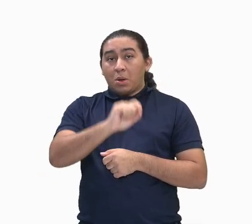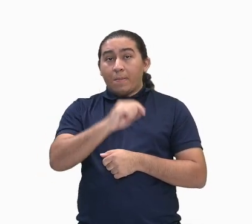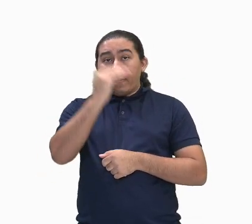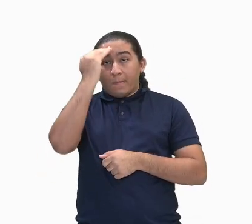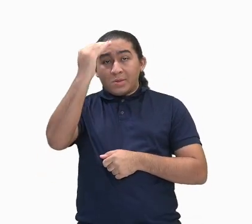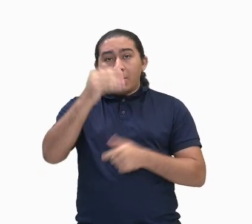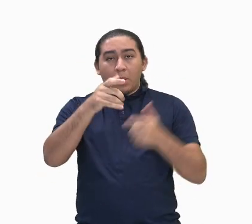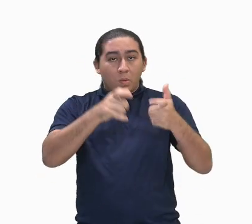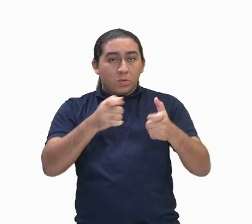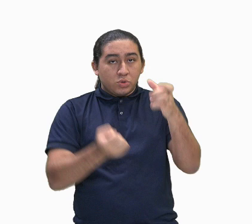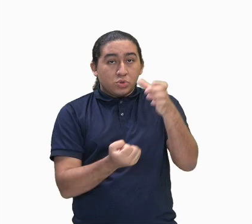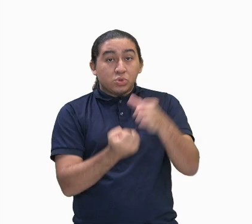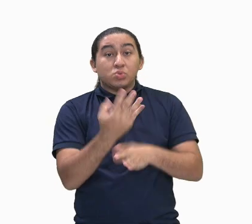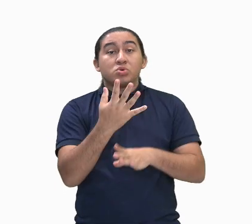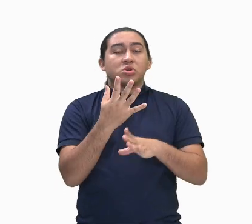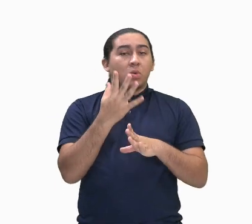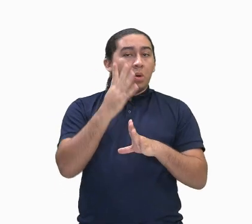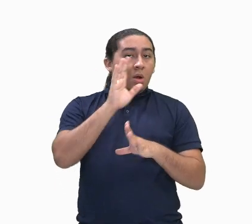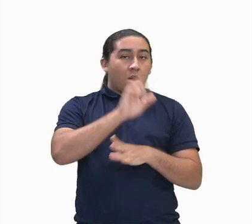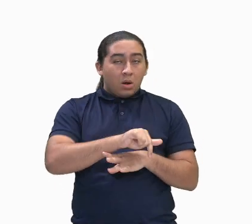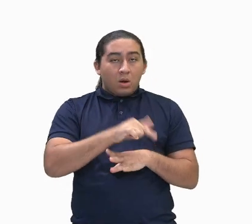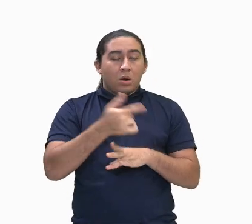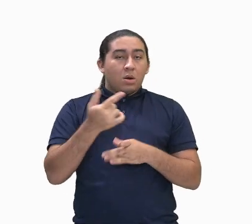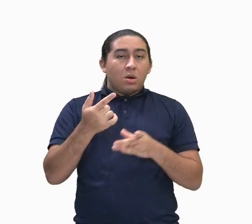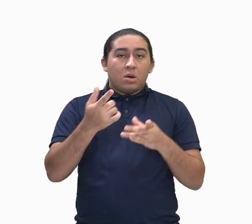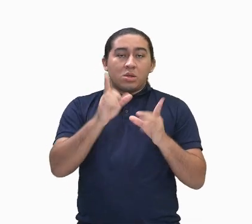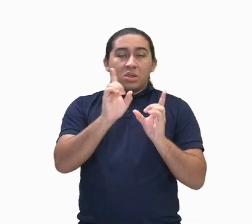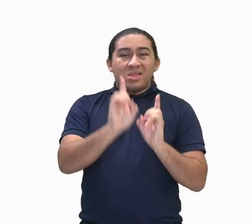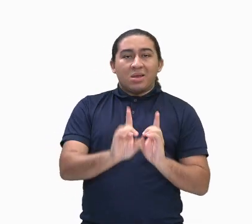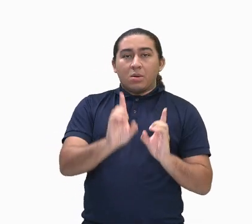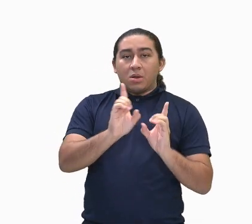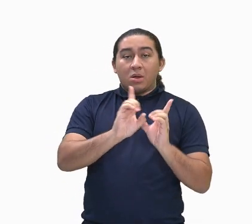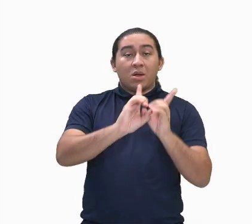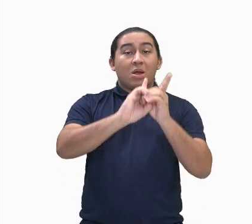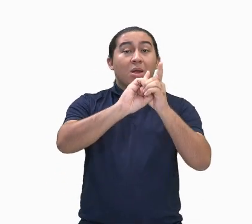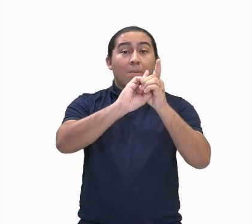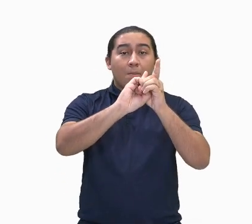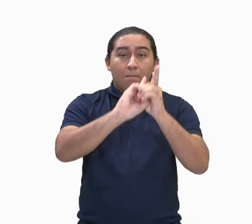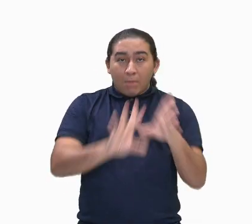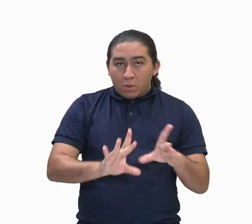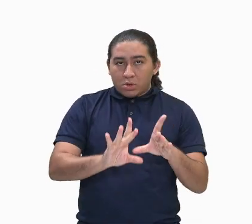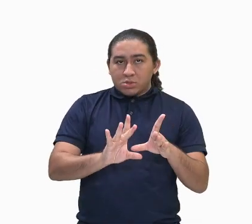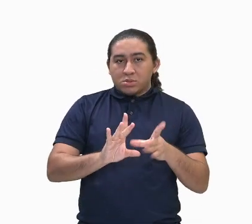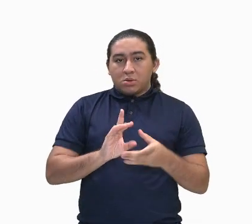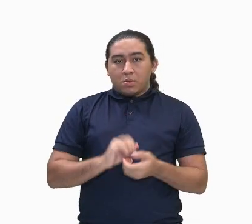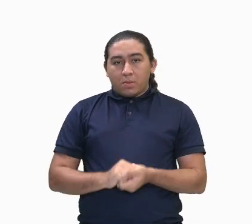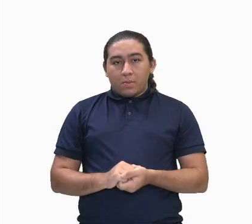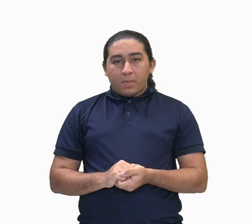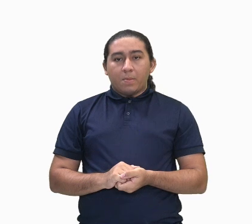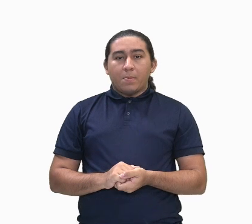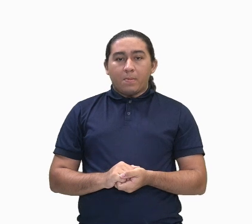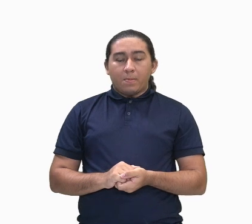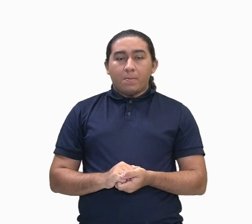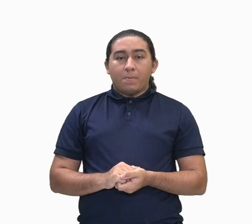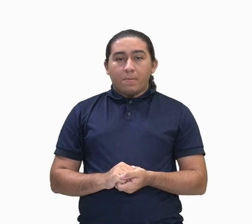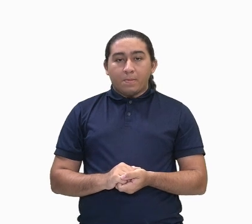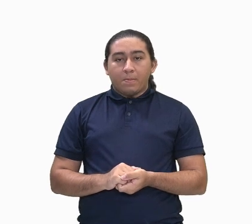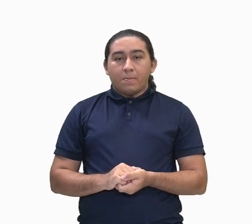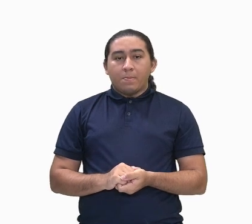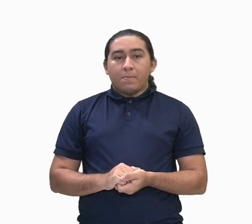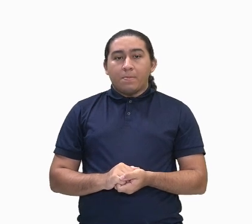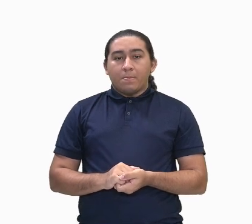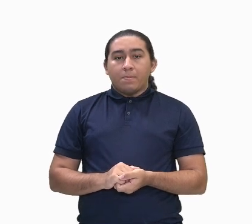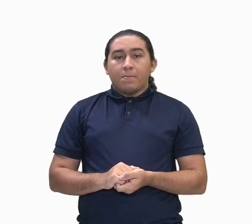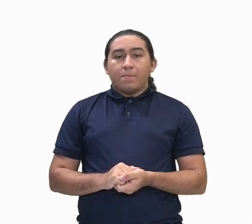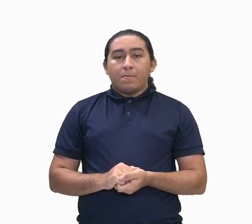da democracia, tá? Então, nessa questão toda, né, no que nós vamos ter aí na Grécia,